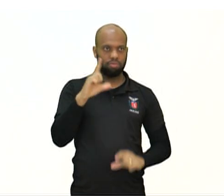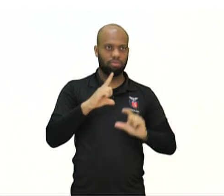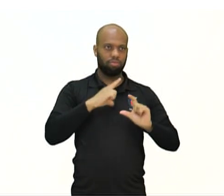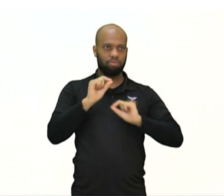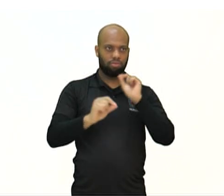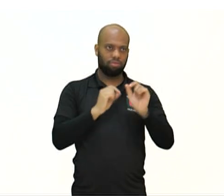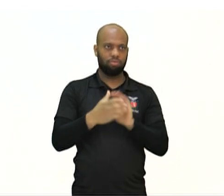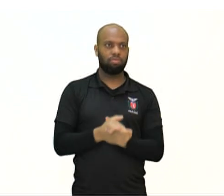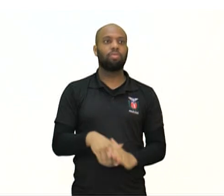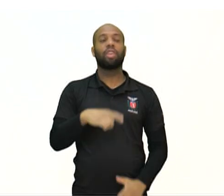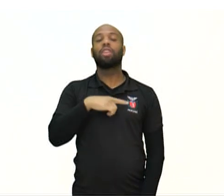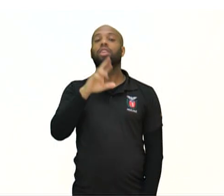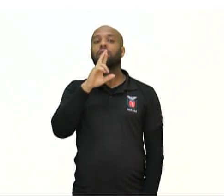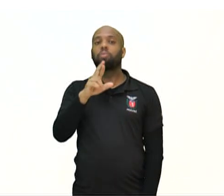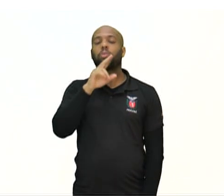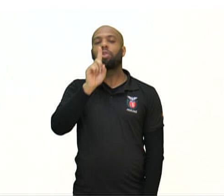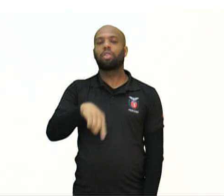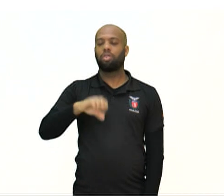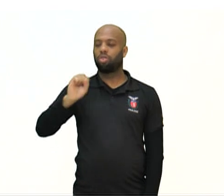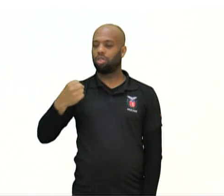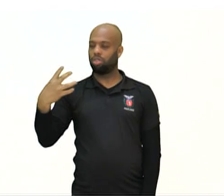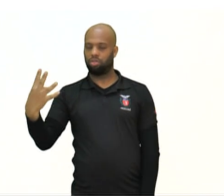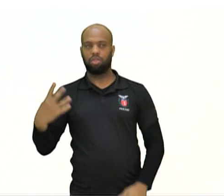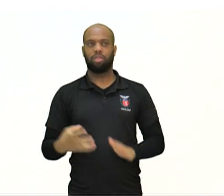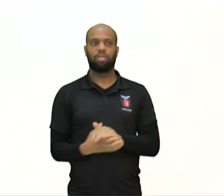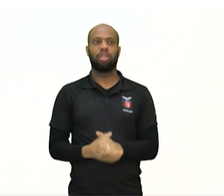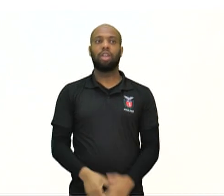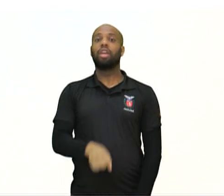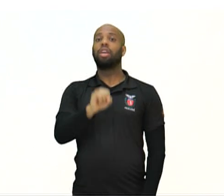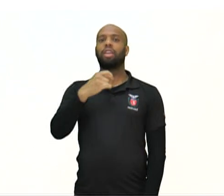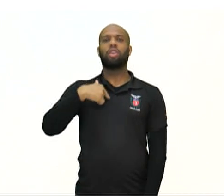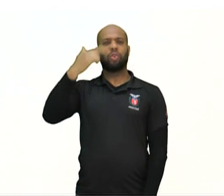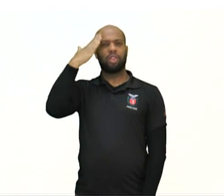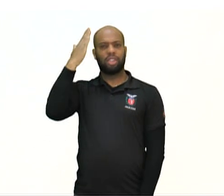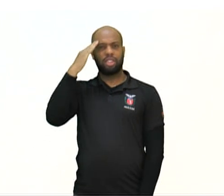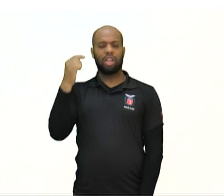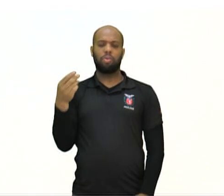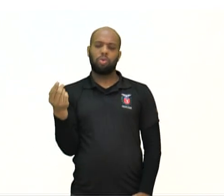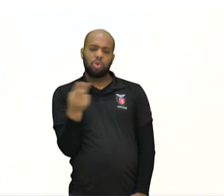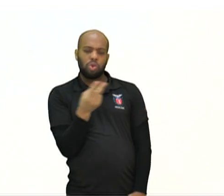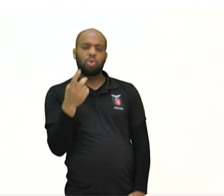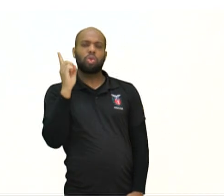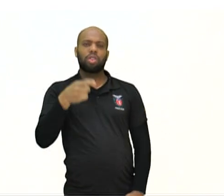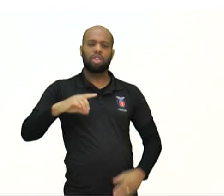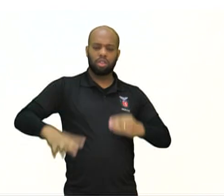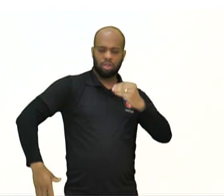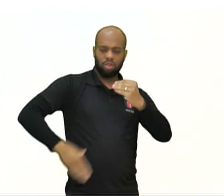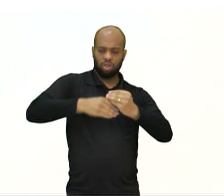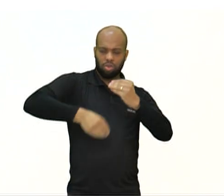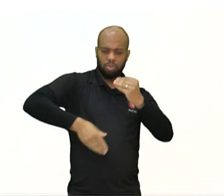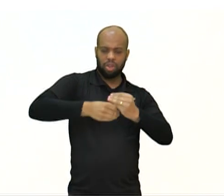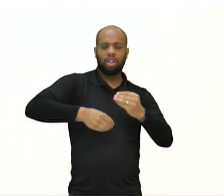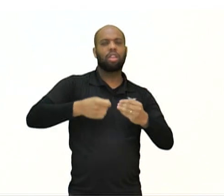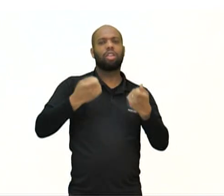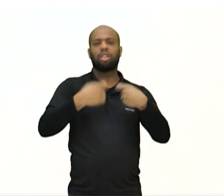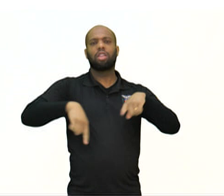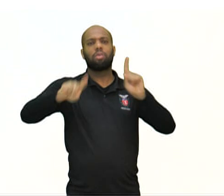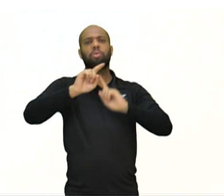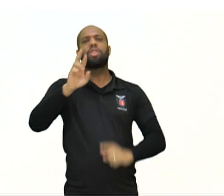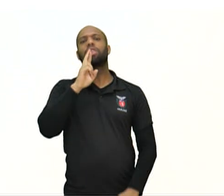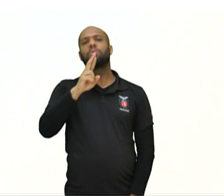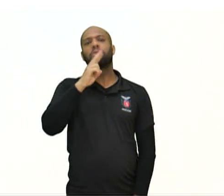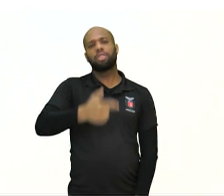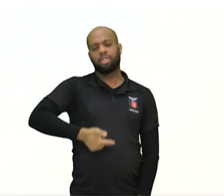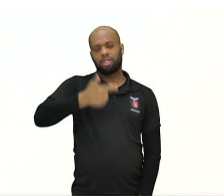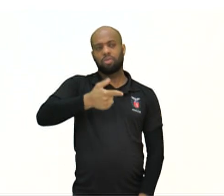que o resultado dele é 84. Se eu sei que eles são complementares, não precisa nem eu resolver o segundo,